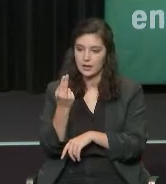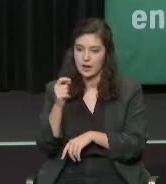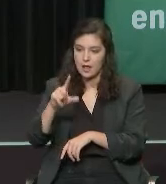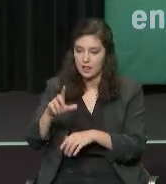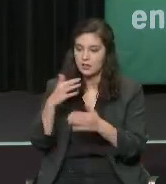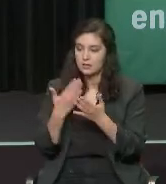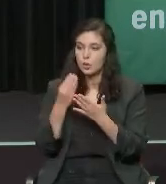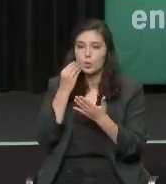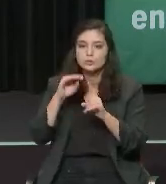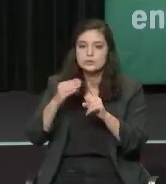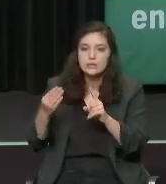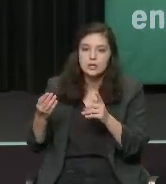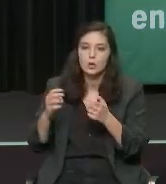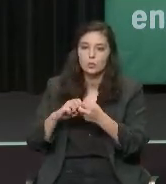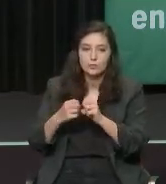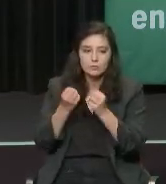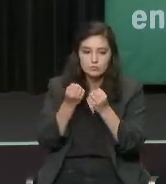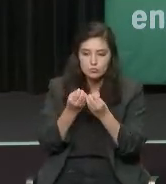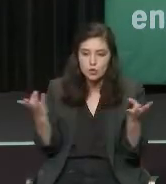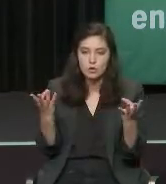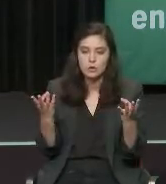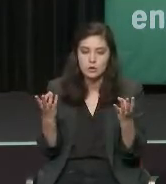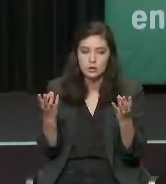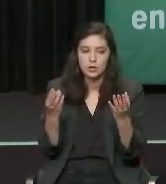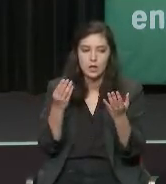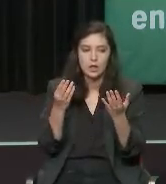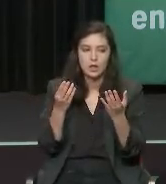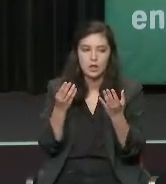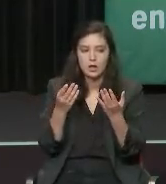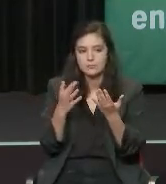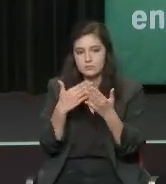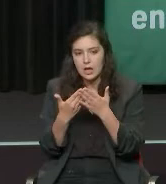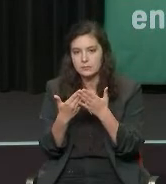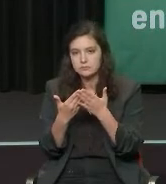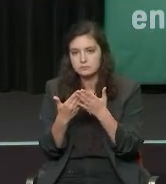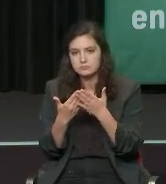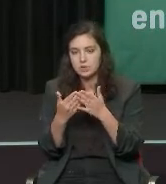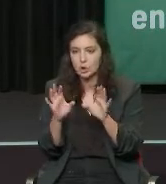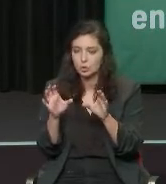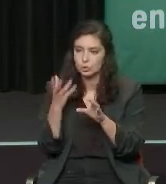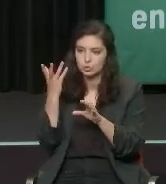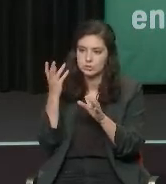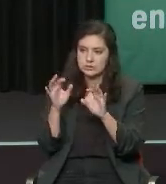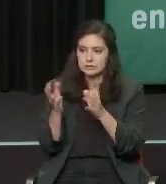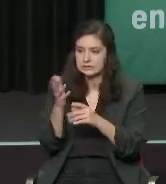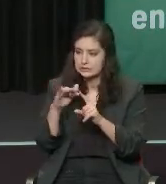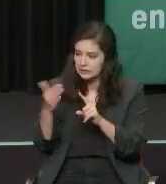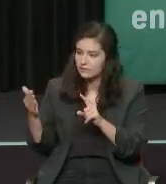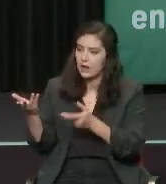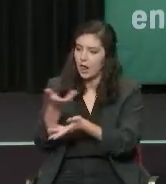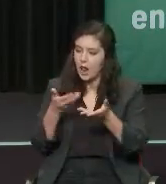desbloquear algumas destes problemas, não só a ciência, mas talvez a cultura científica de partilha de dados, partilha de